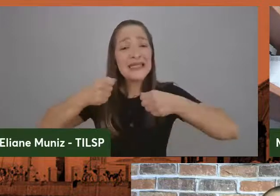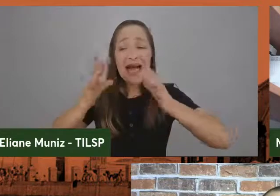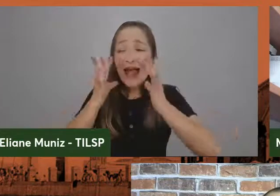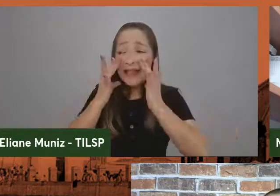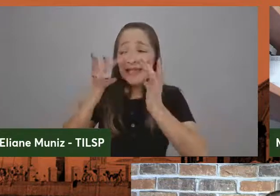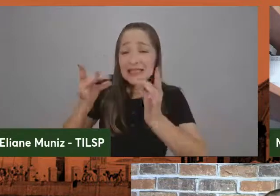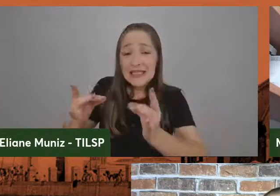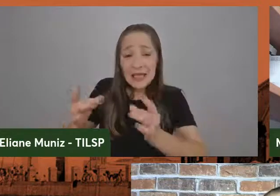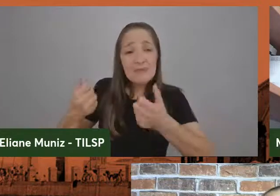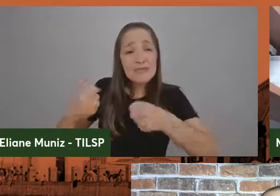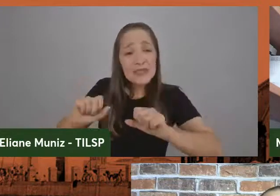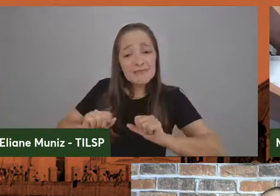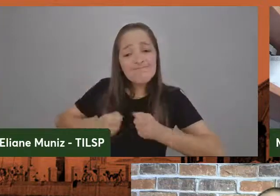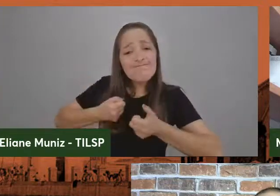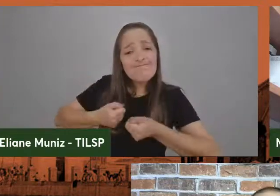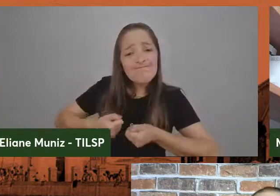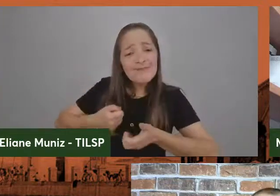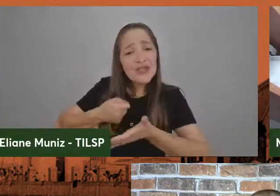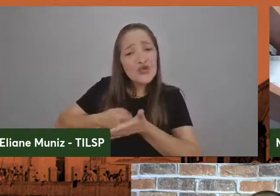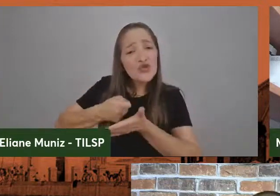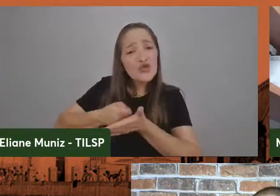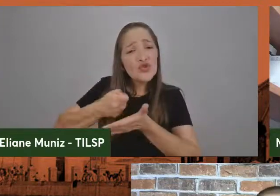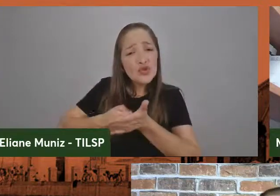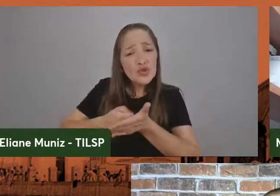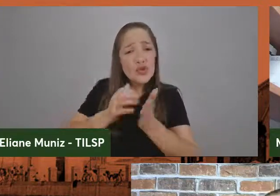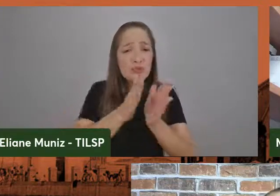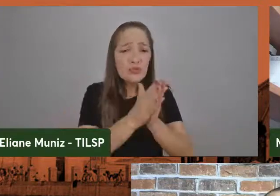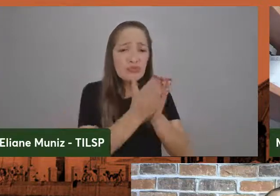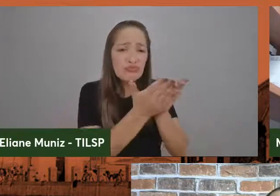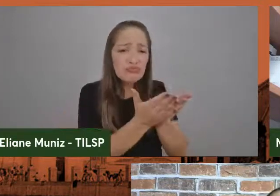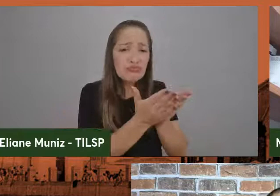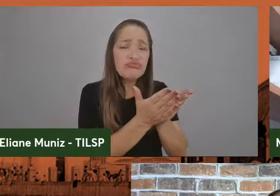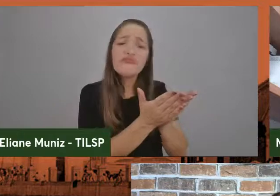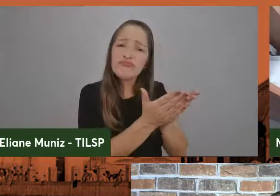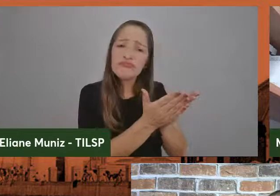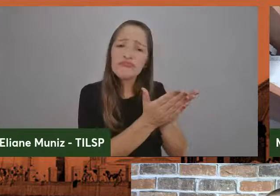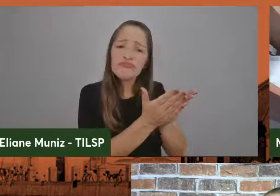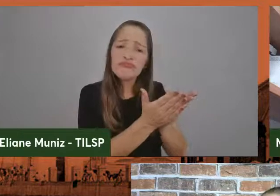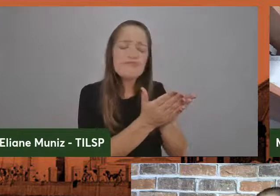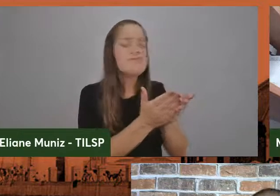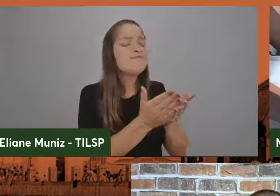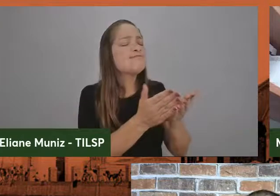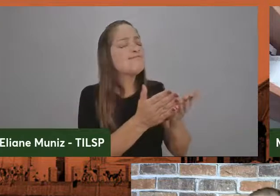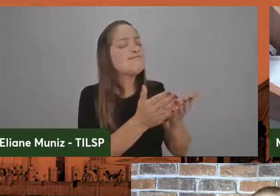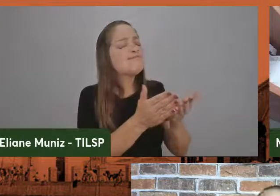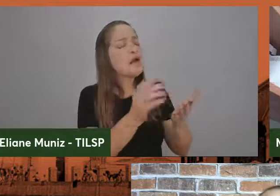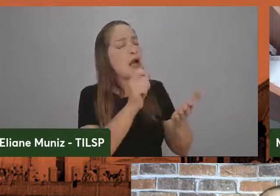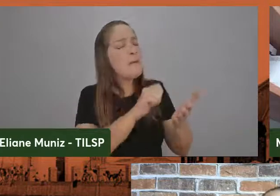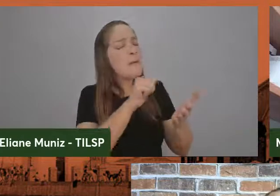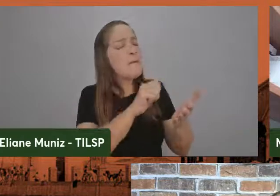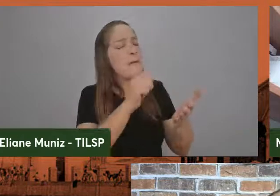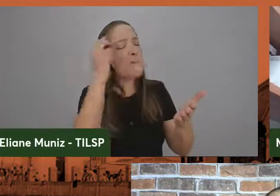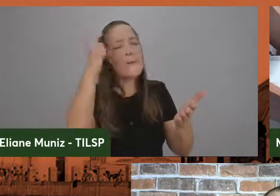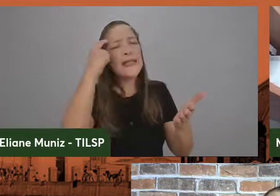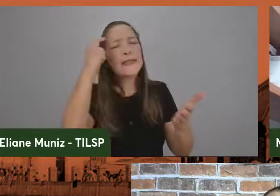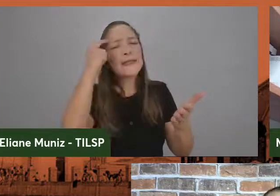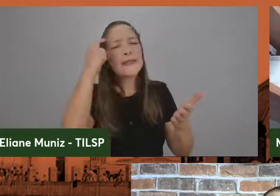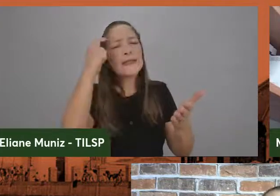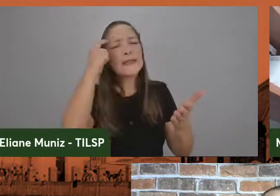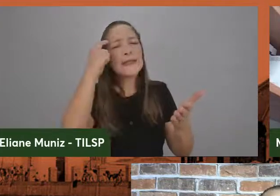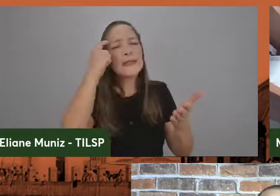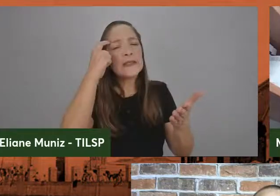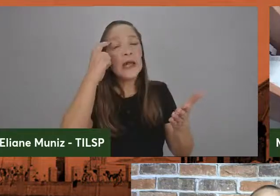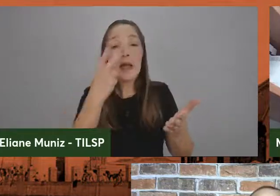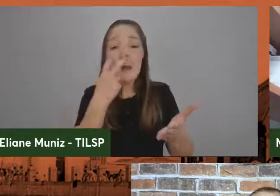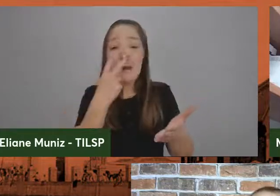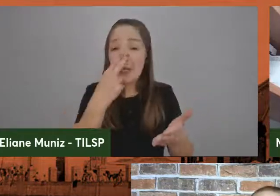que demanda dedicação. O ato de abrir o livro, de se dedicar, de pensar em tudo que está ali, me parece uma forma de